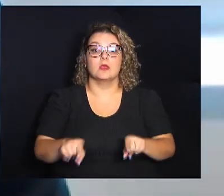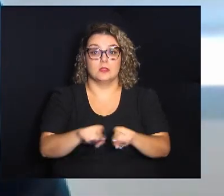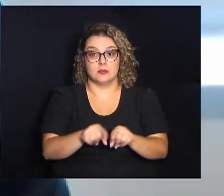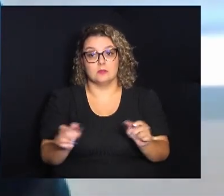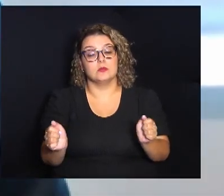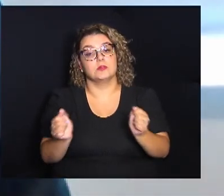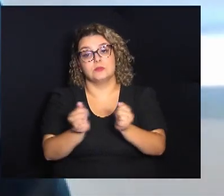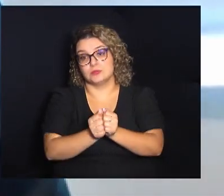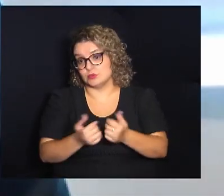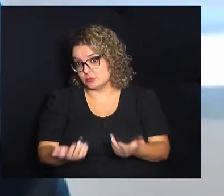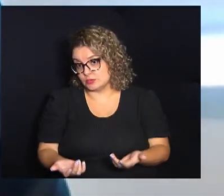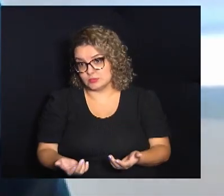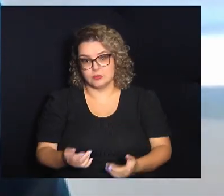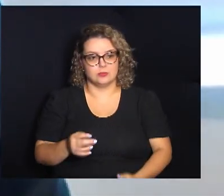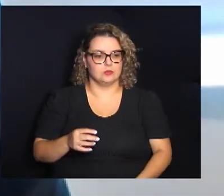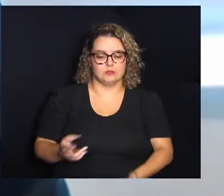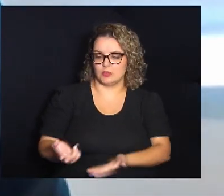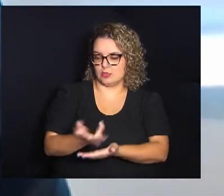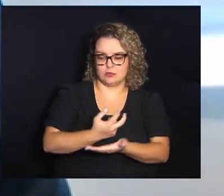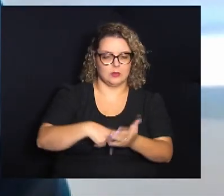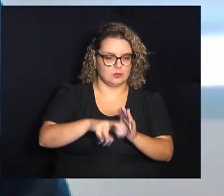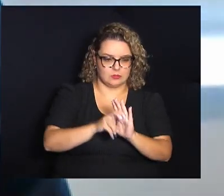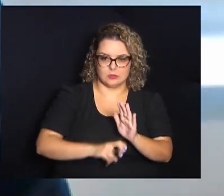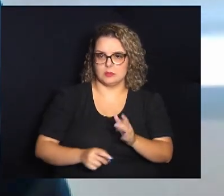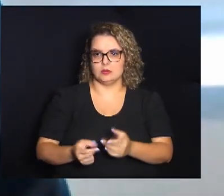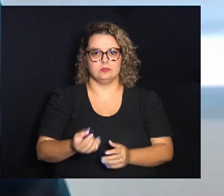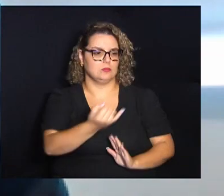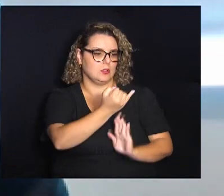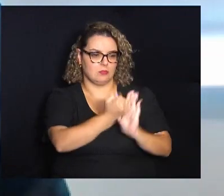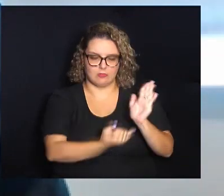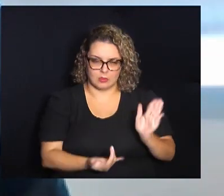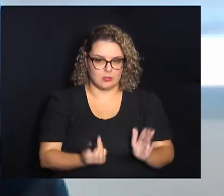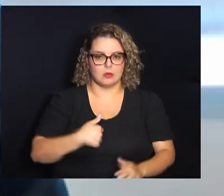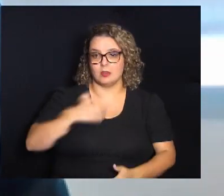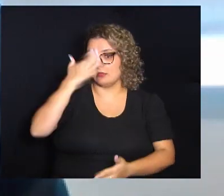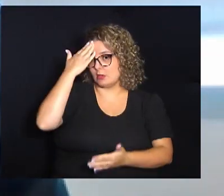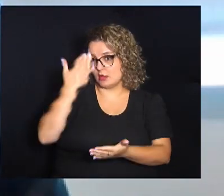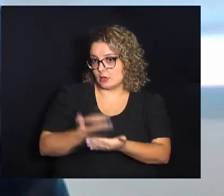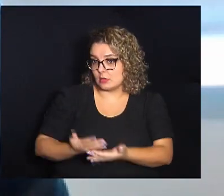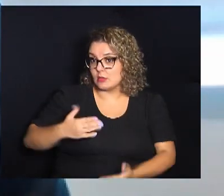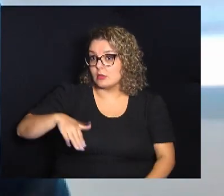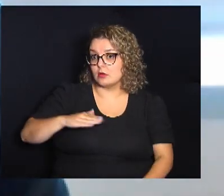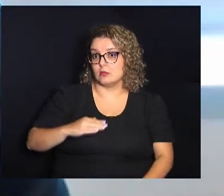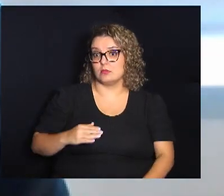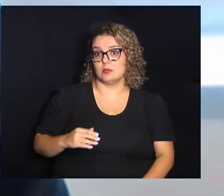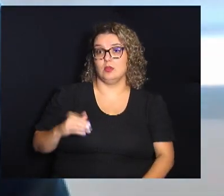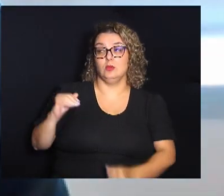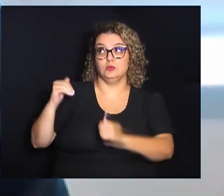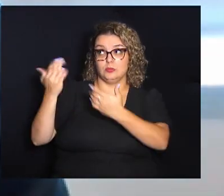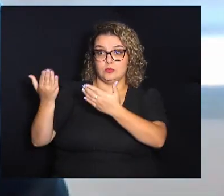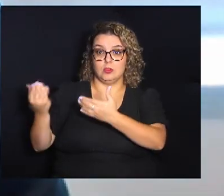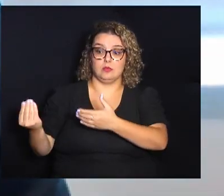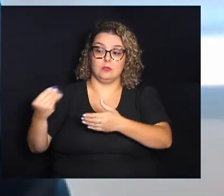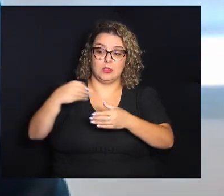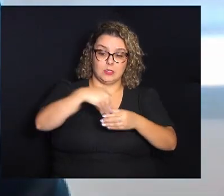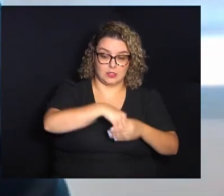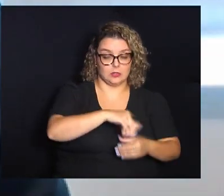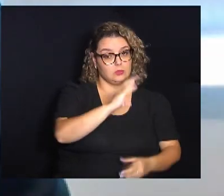com, enfim, tributação e recolhimentos. Eu acredito que o mercado vindo de fato para dentro do